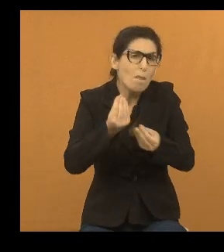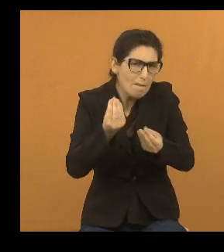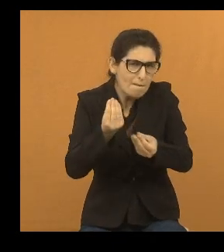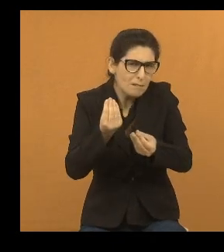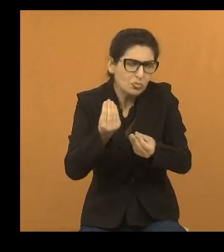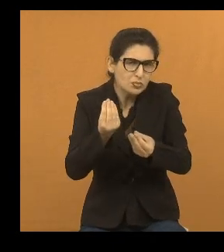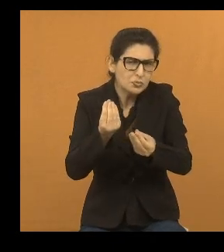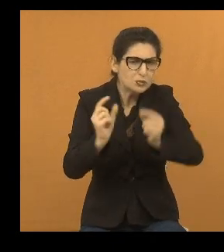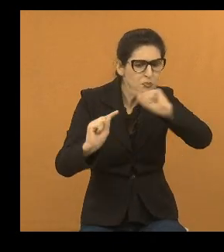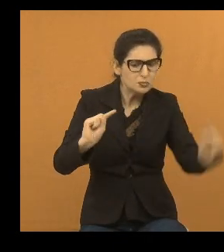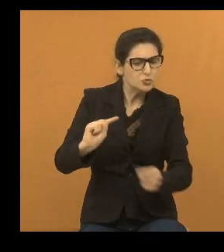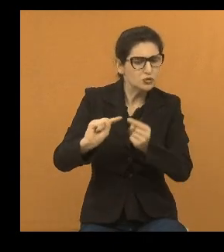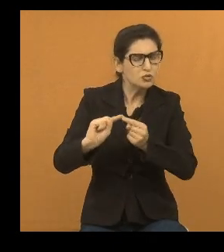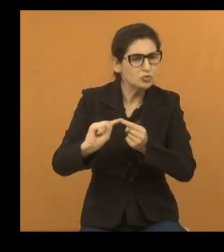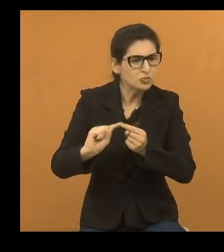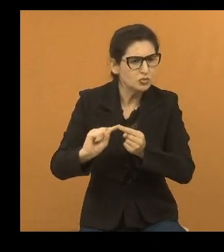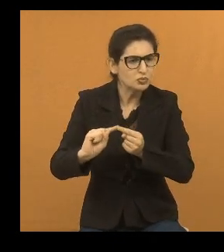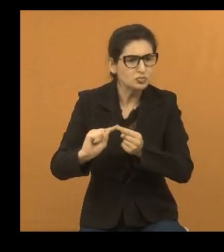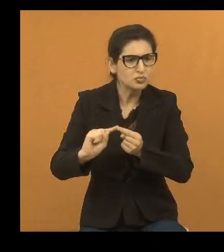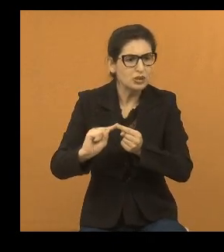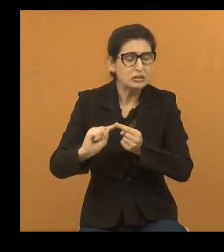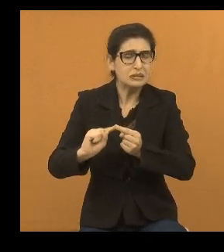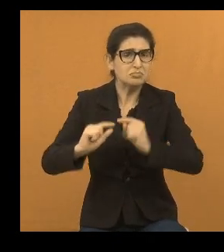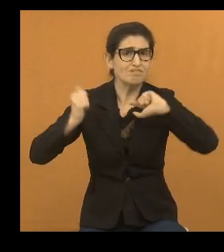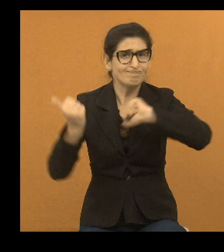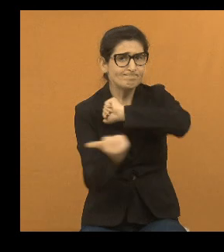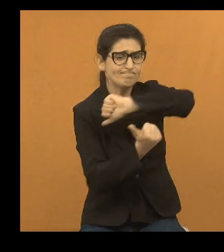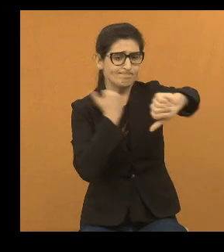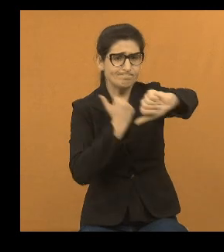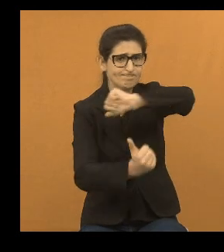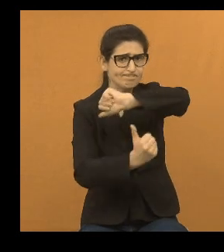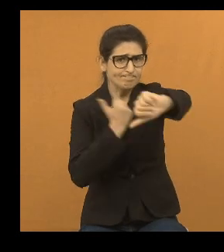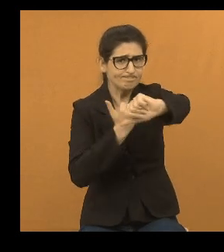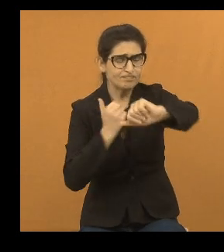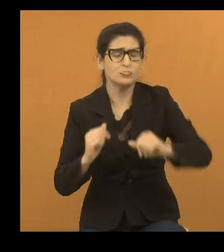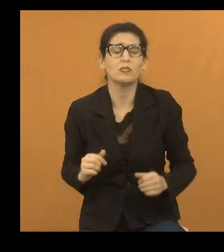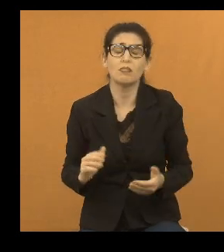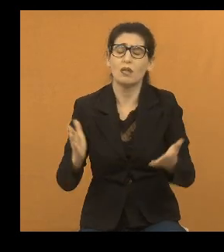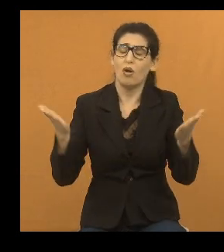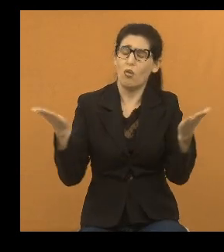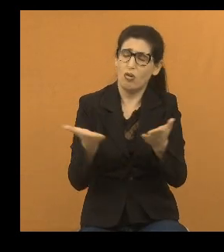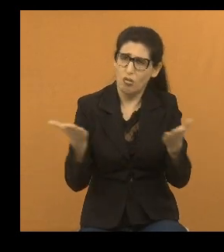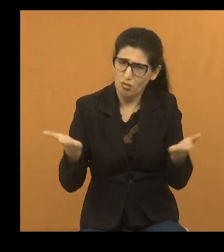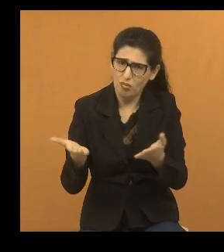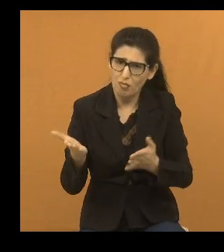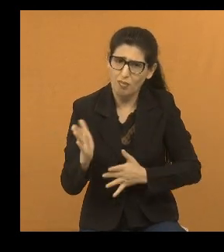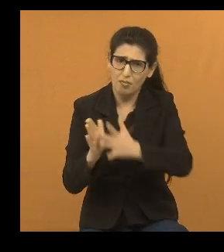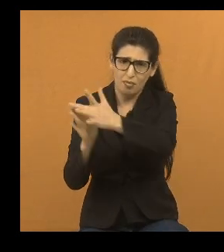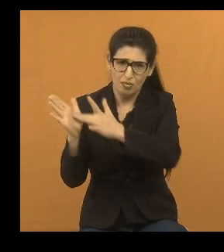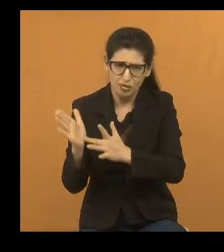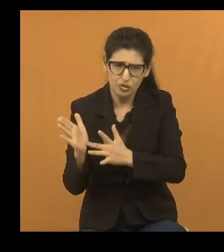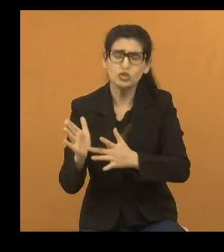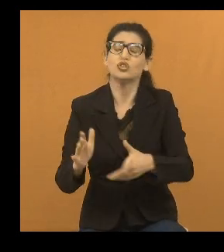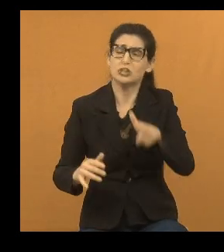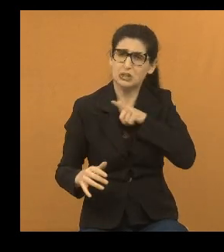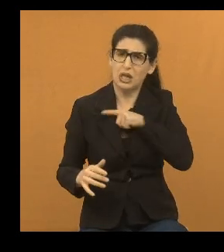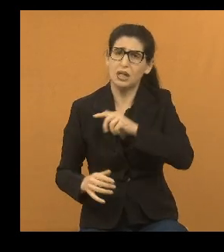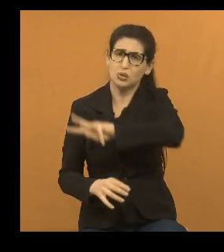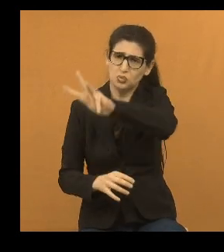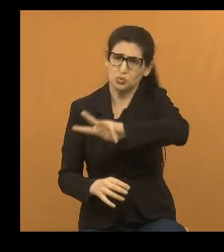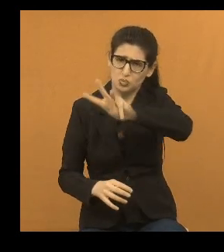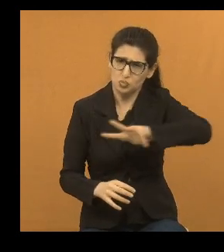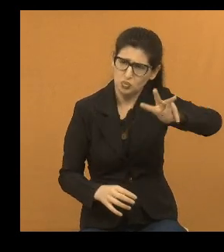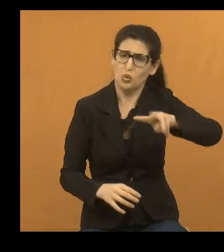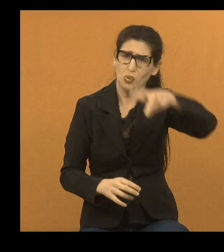gente está fazendo, essa proposta de alteração que nós estamos fazendo agora. E, por fim, chegamos a uma minuta, que já está disponibilizada no site para todo mundo.